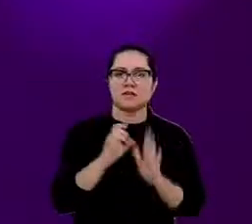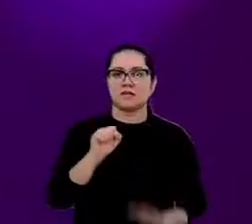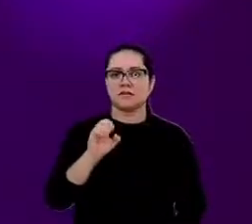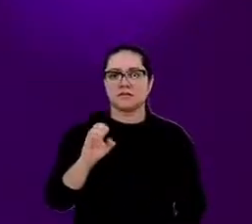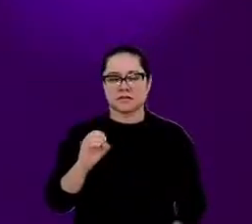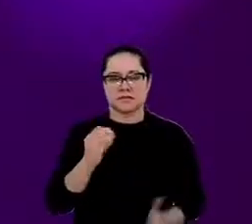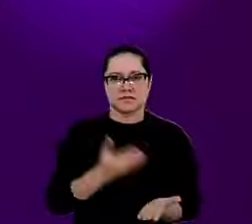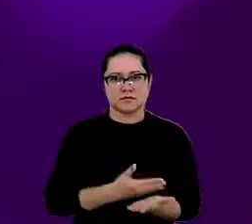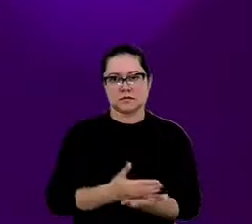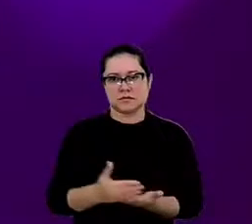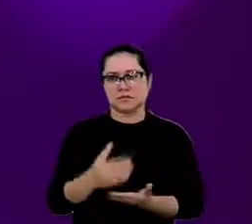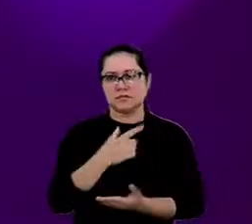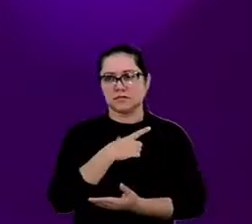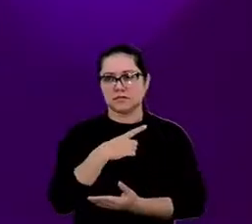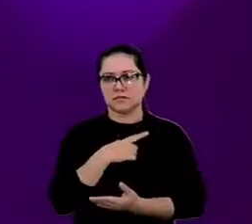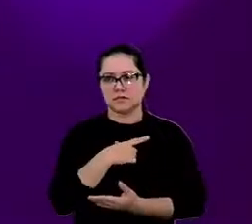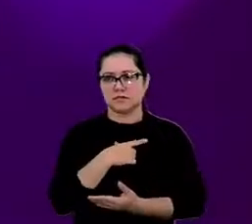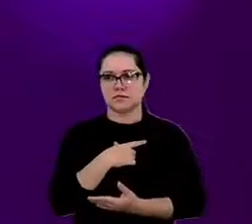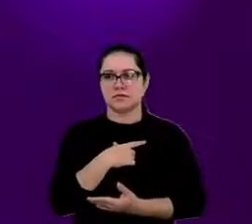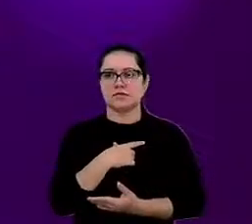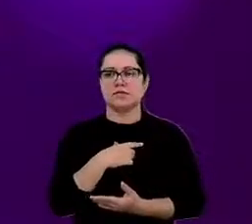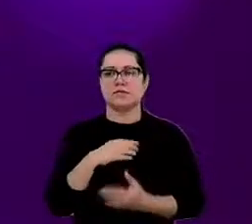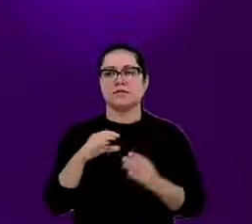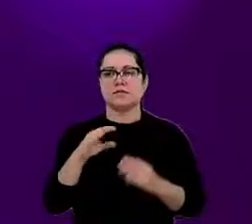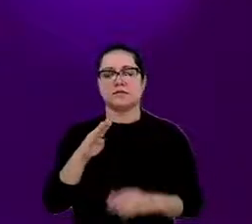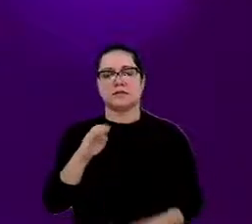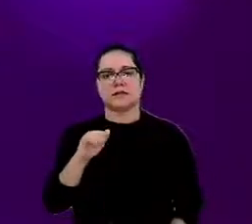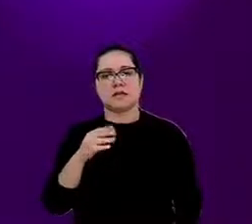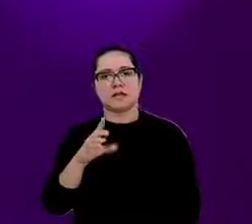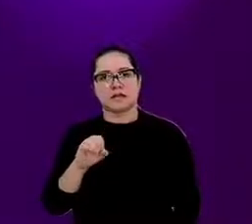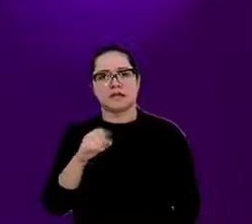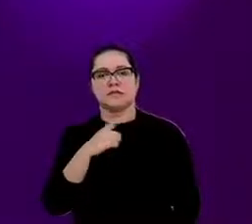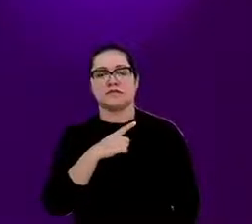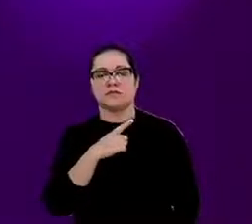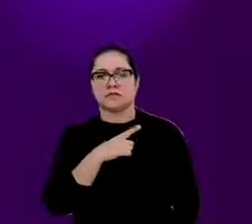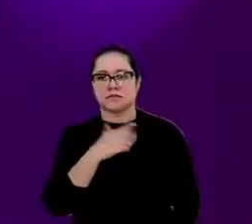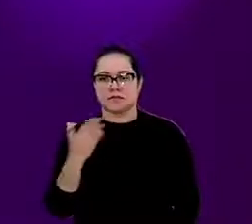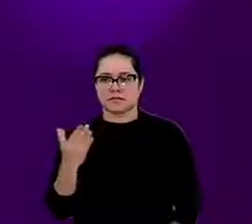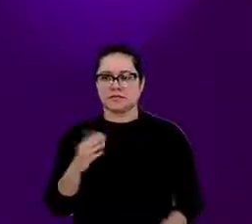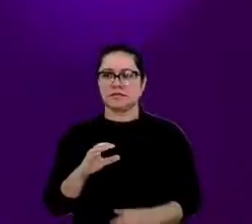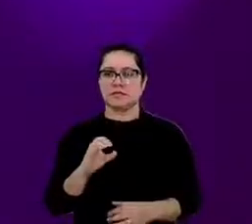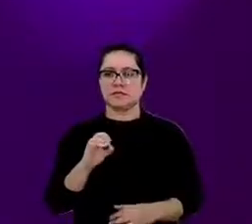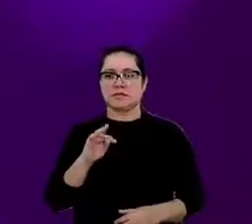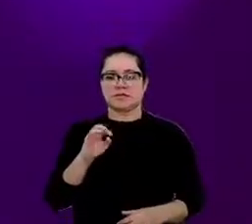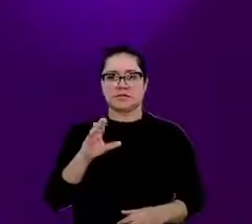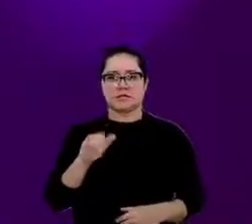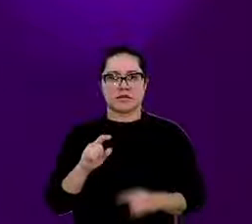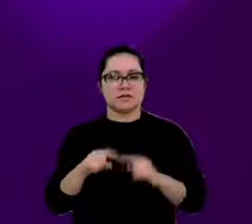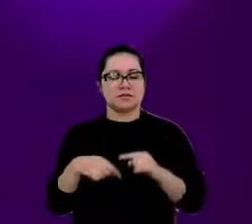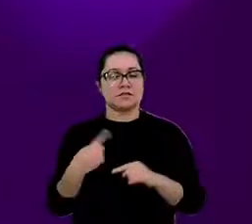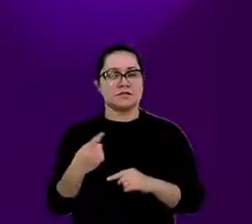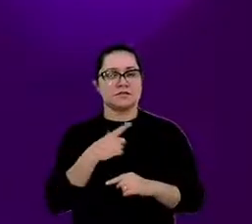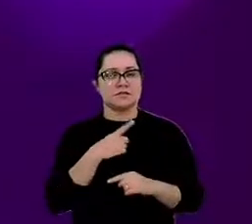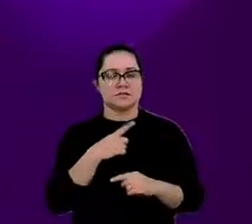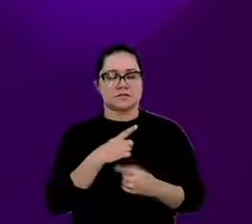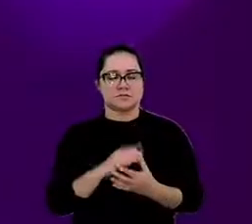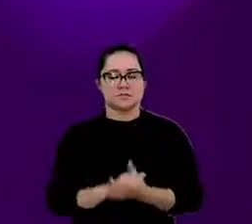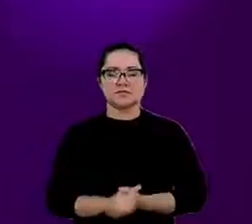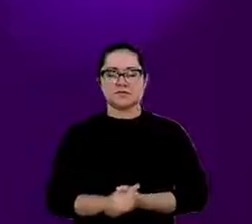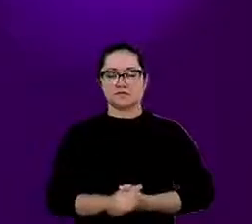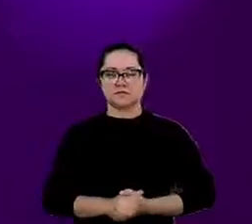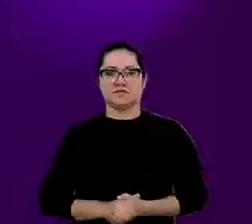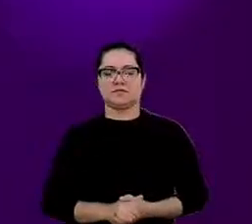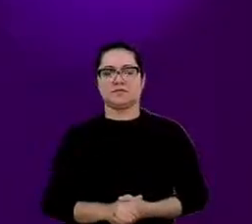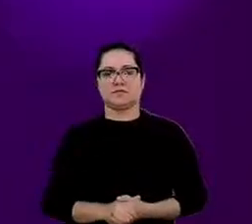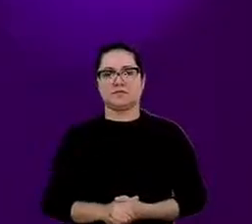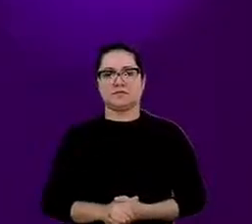inicialmente com os balões, né, para valvoplastia pulmonar, aórtica e depois o balão de Noé, né, para